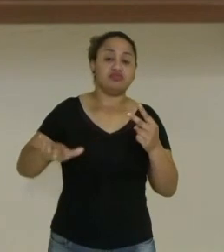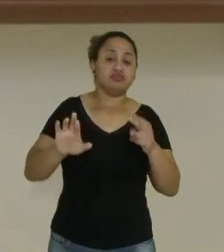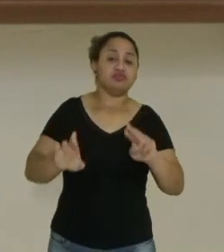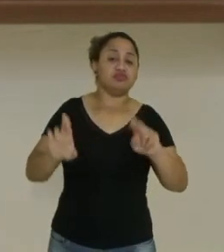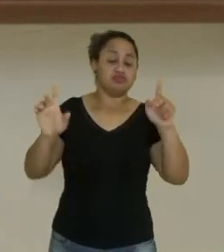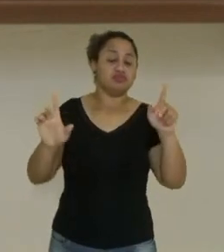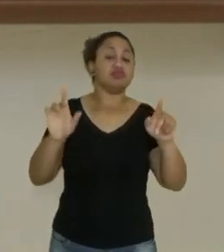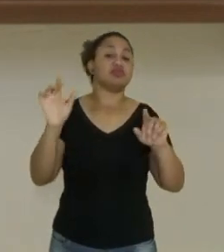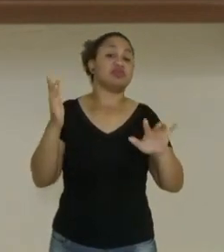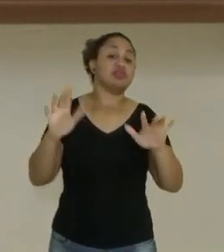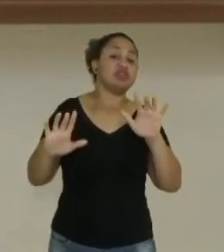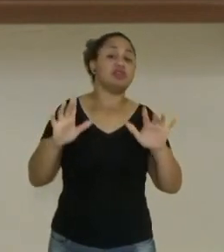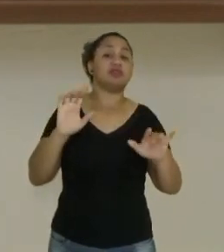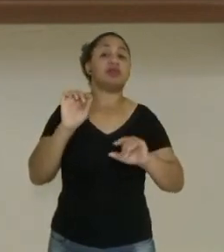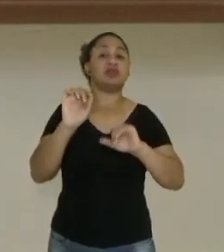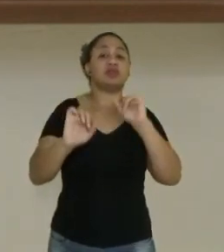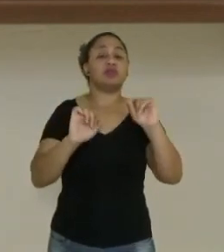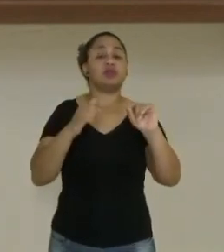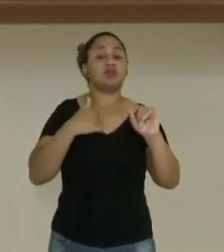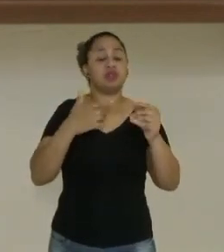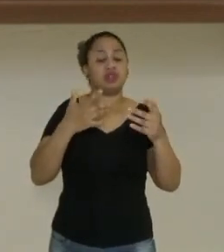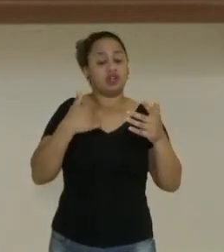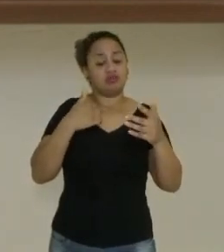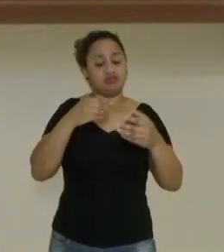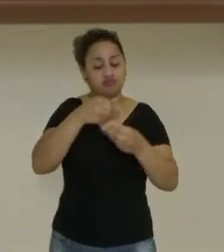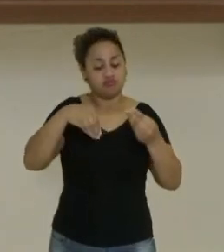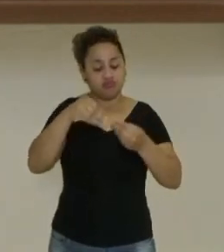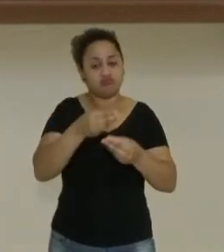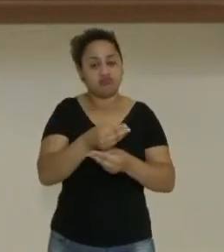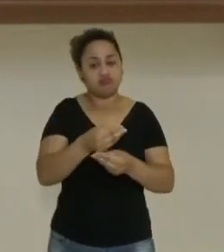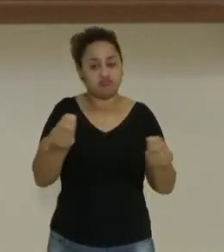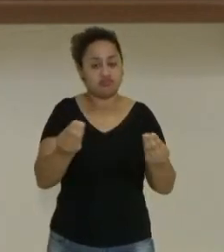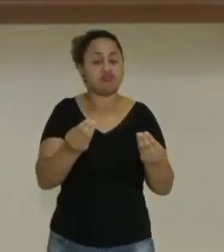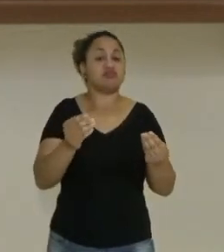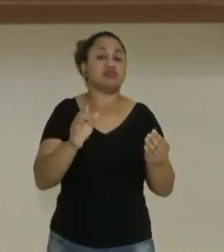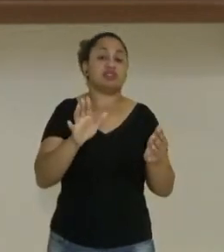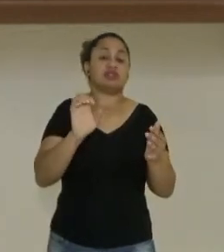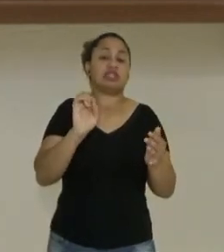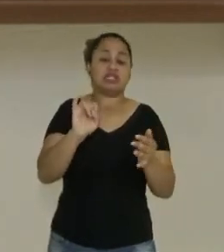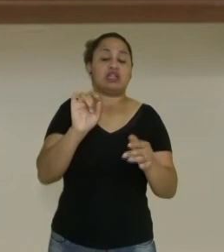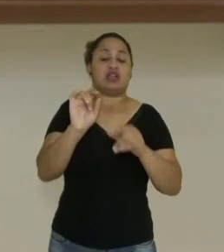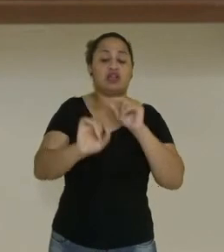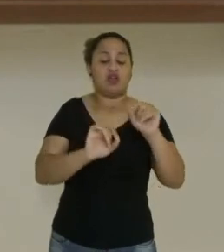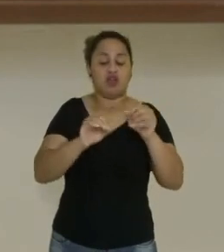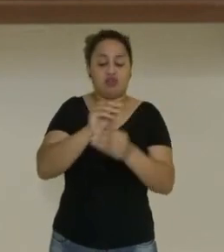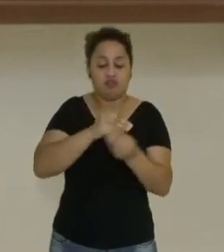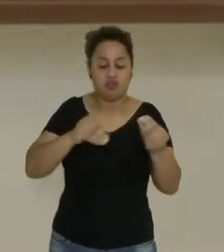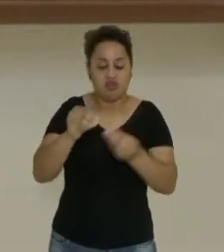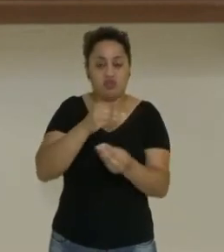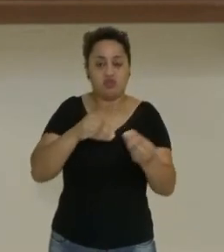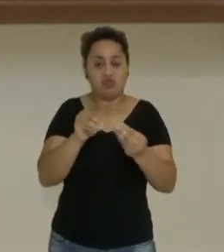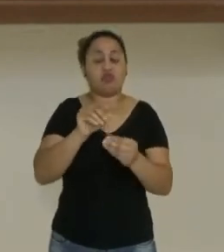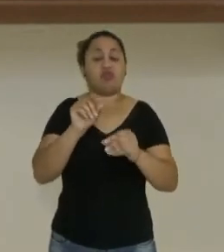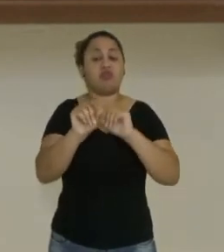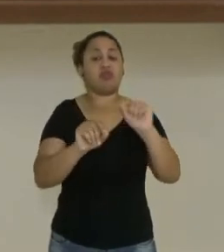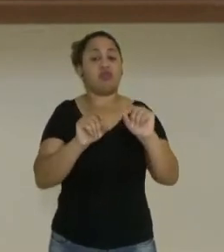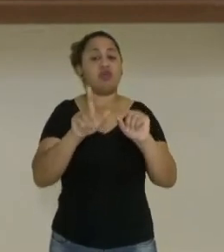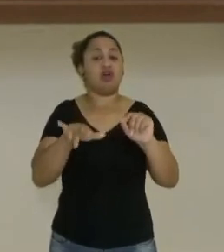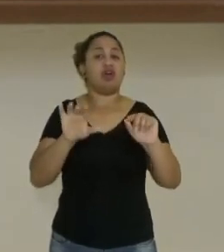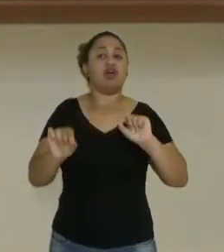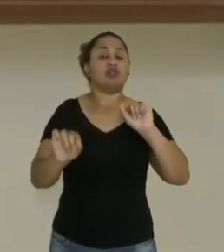diferentes, de acordo com o que eu embaralho essas cartas, né? Então, se elas estão misturadas, é